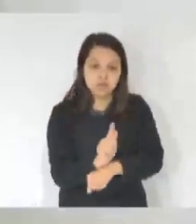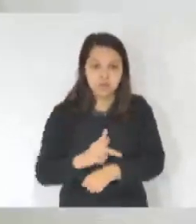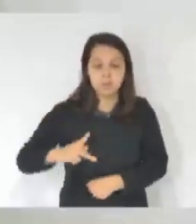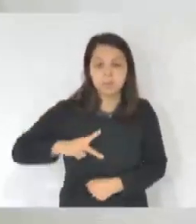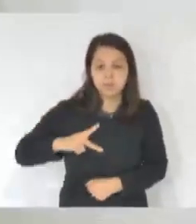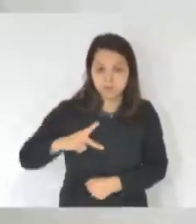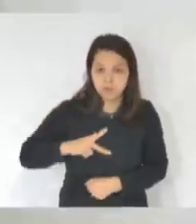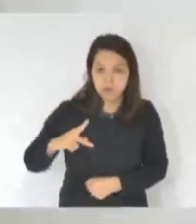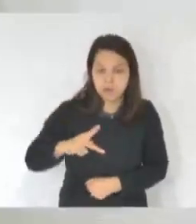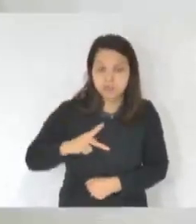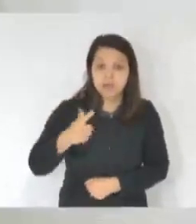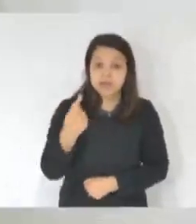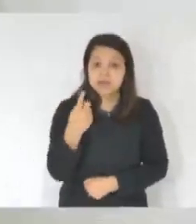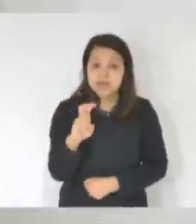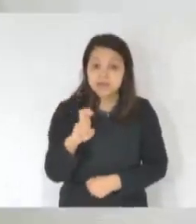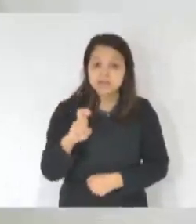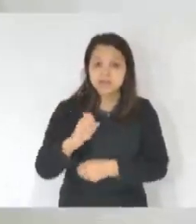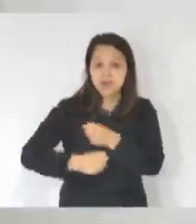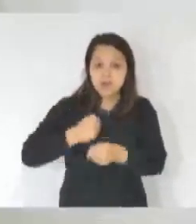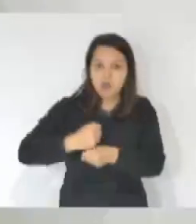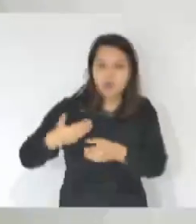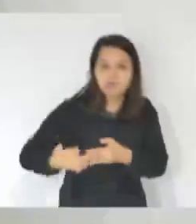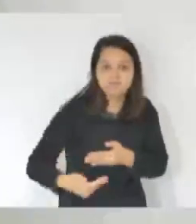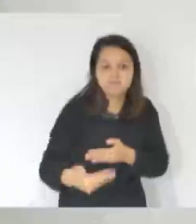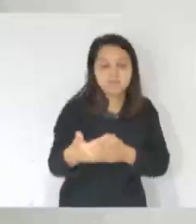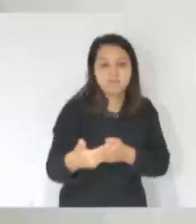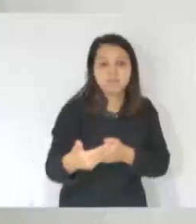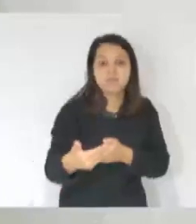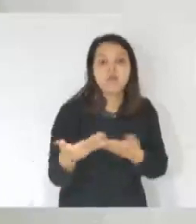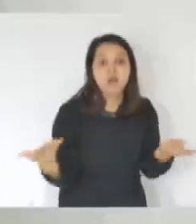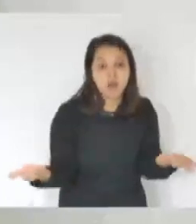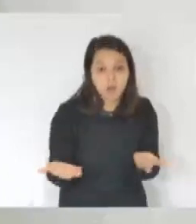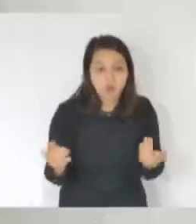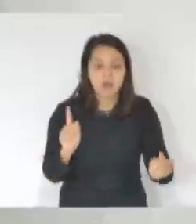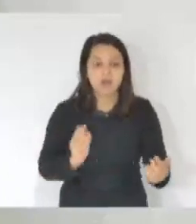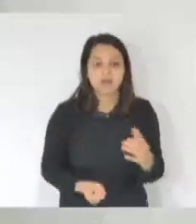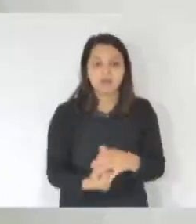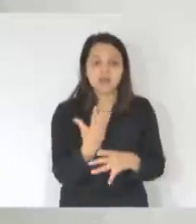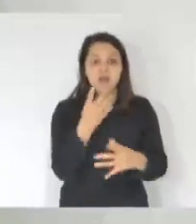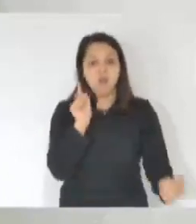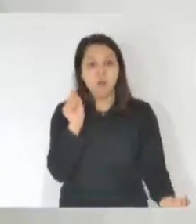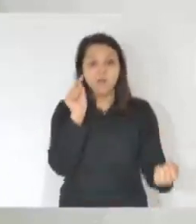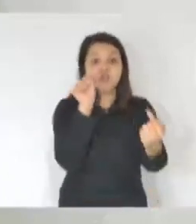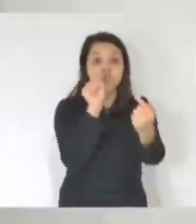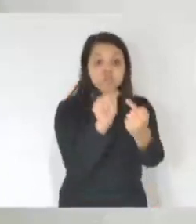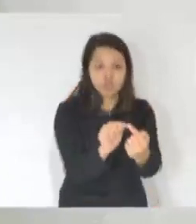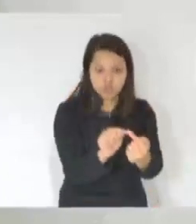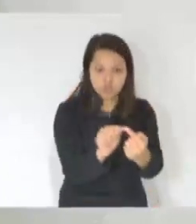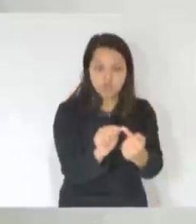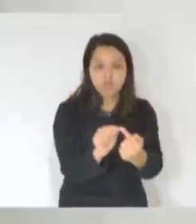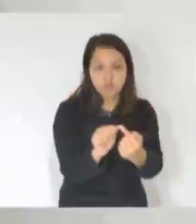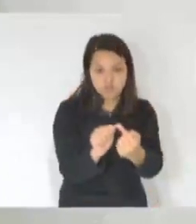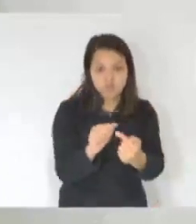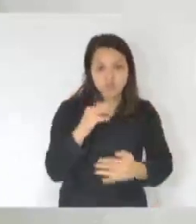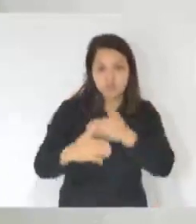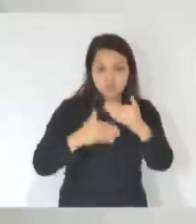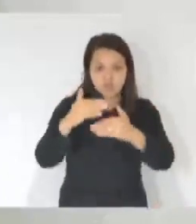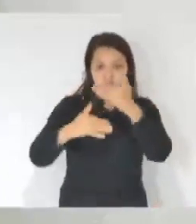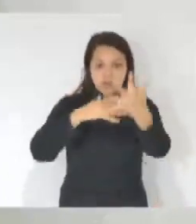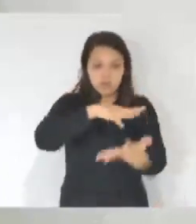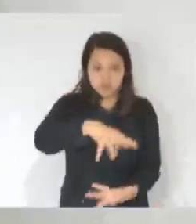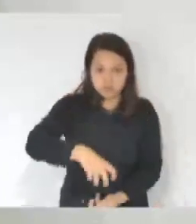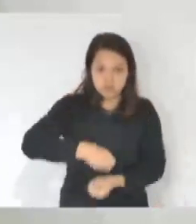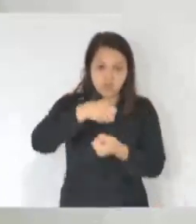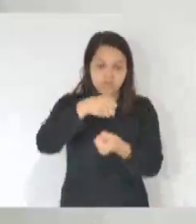os Objetivos de Desenvolvimento Sustentável. Ainda tímido, ainda sem entendimento, para alguns ainda